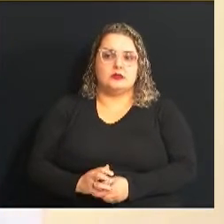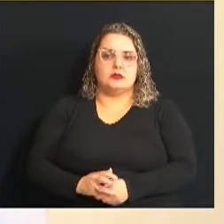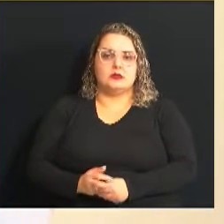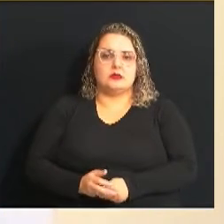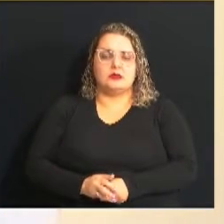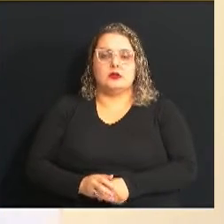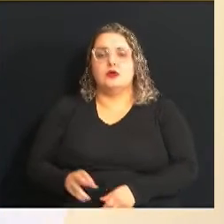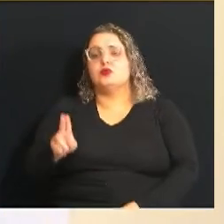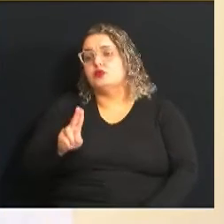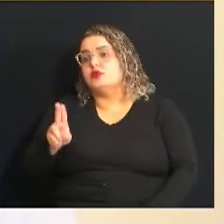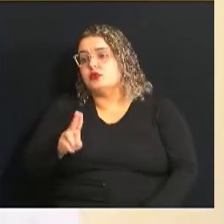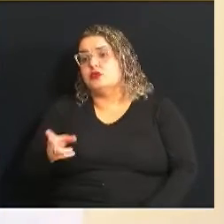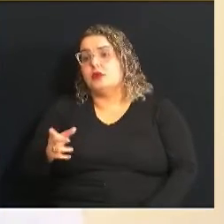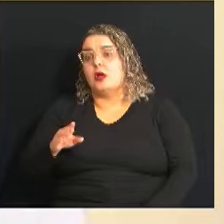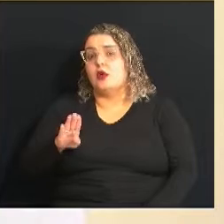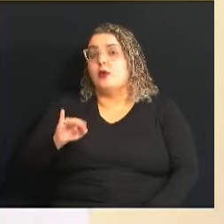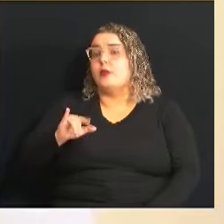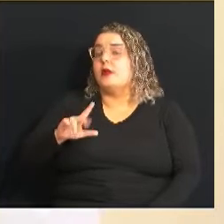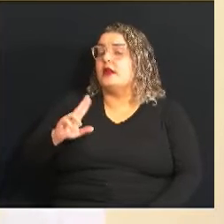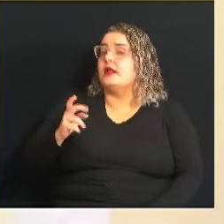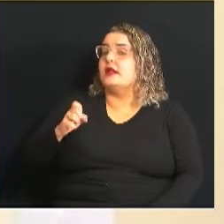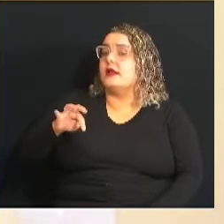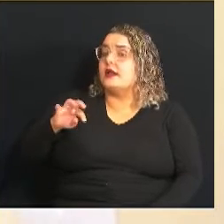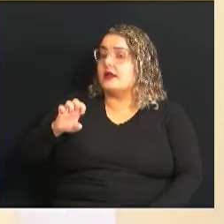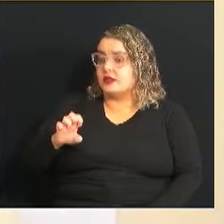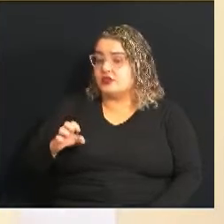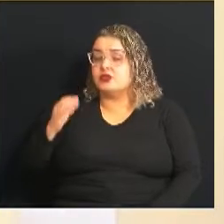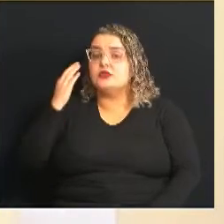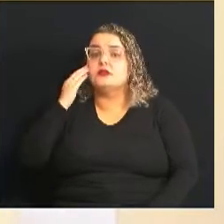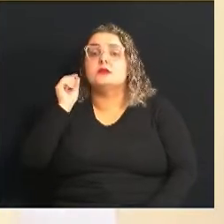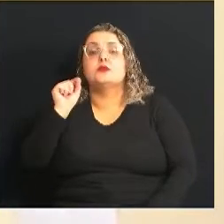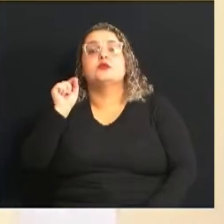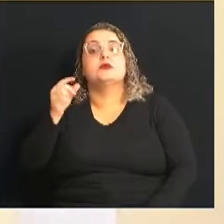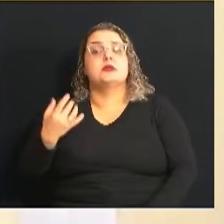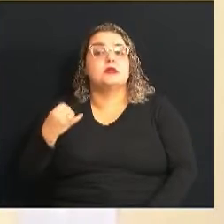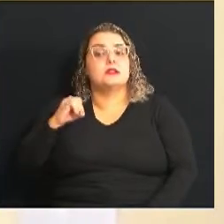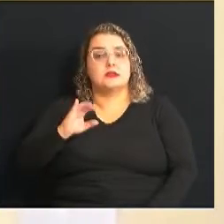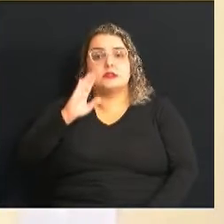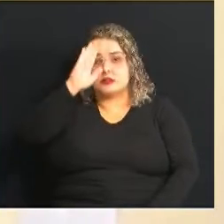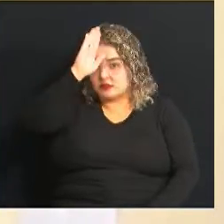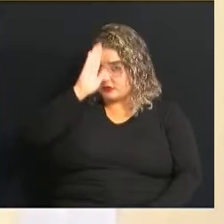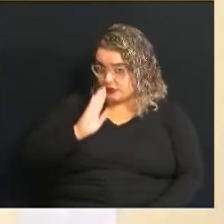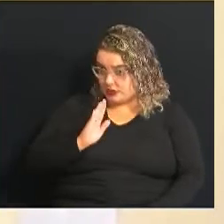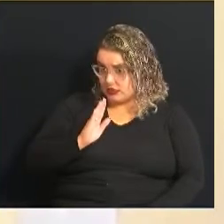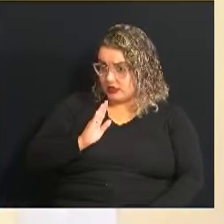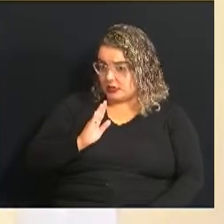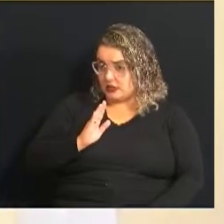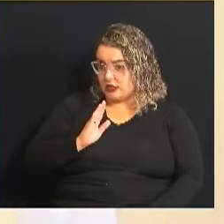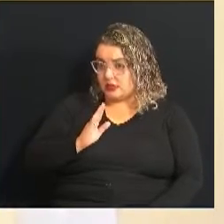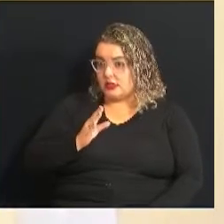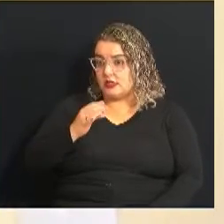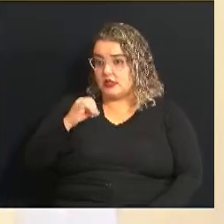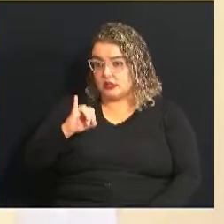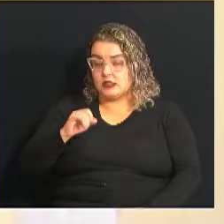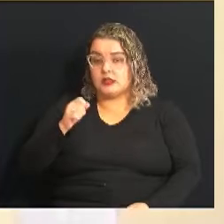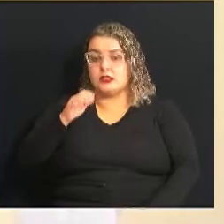utilizar o bilhete, enfim. E a gente entende que o seguinte, que se for gratuito, se garantir a gratuidade justamente